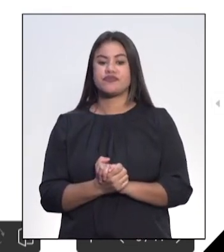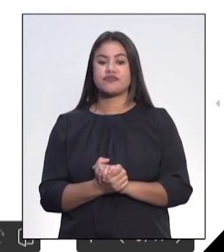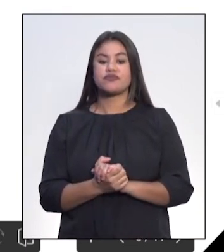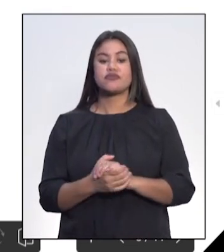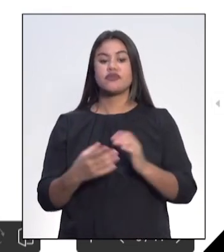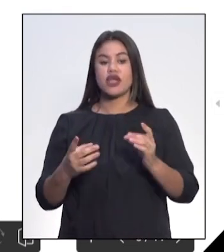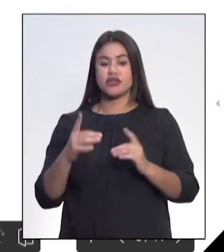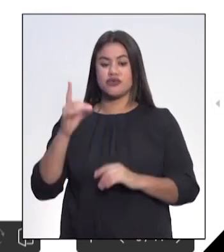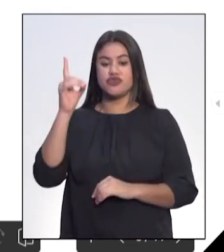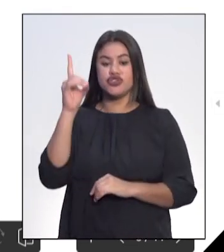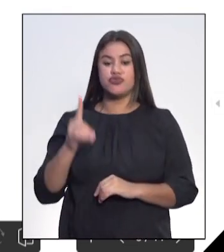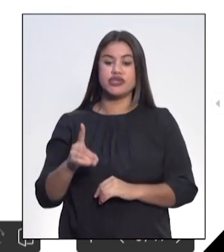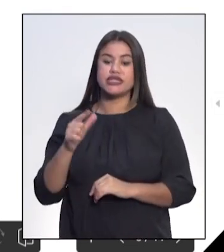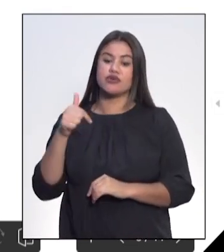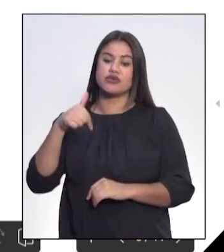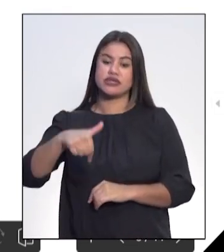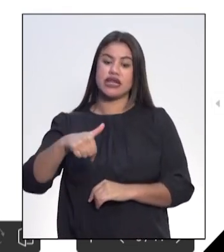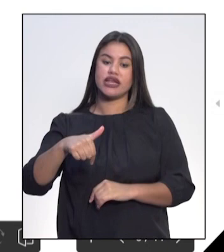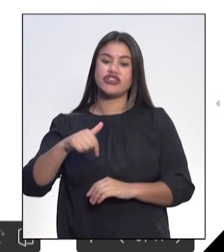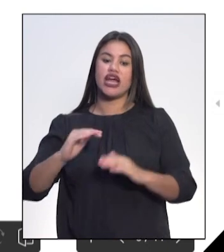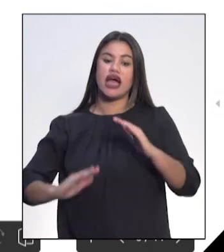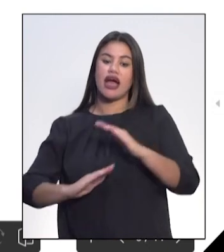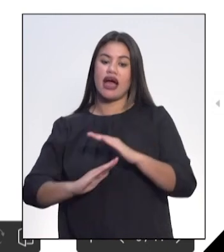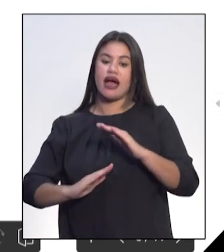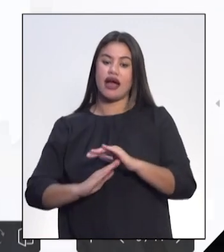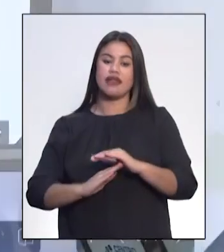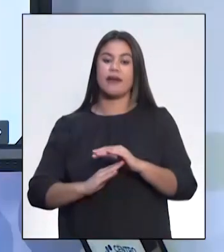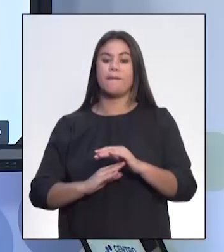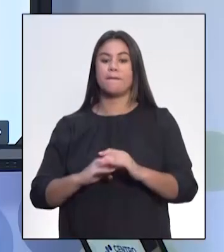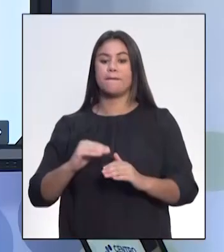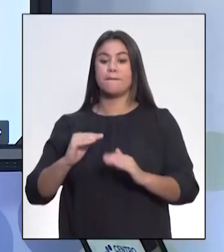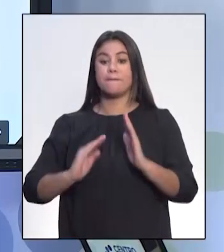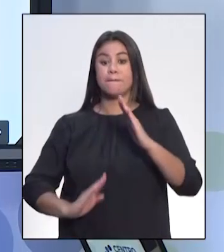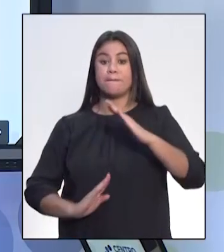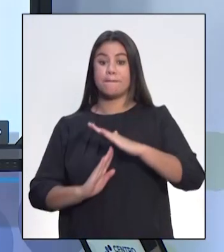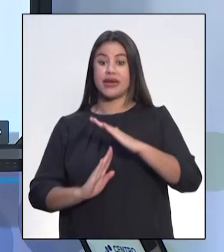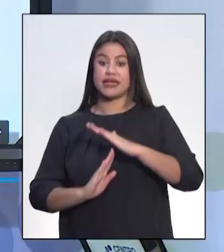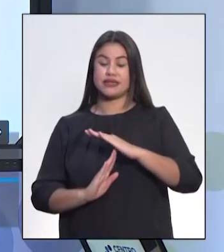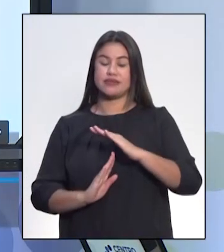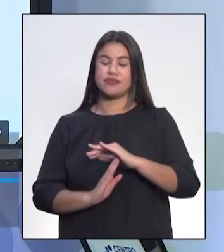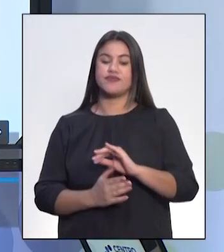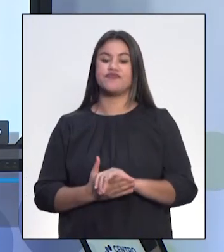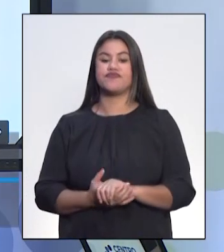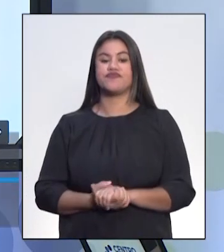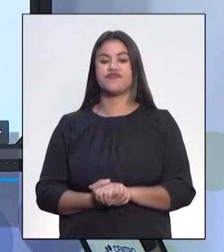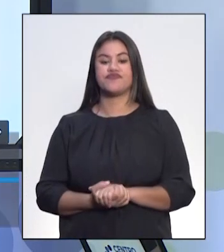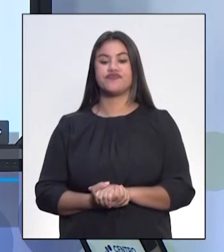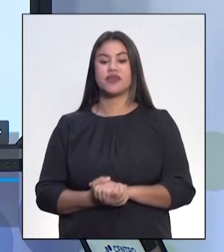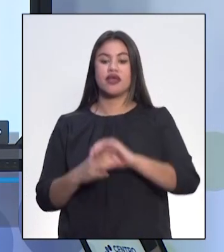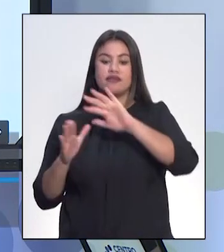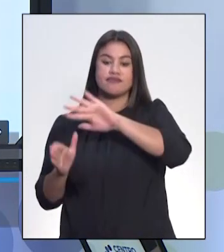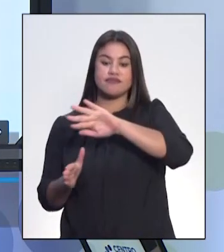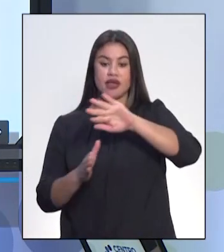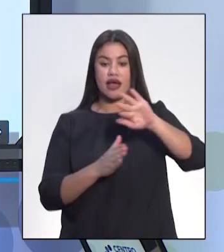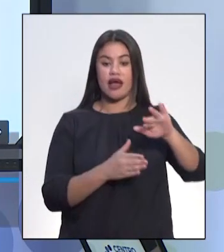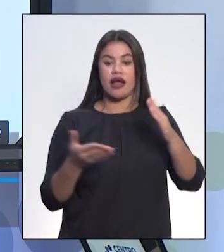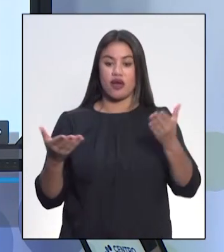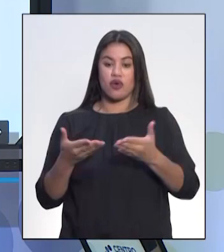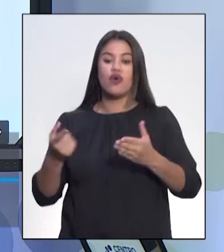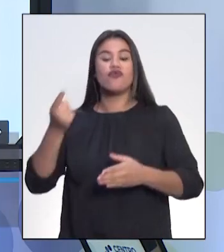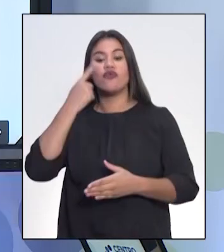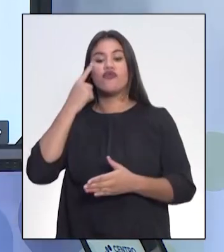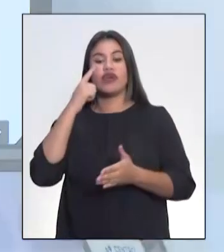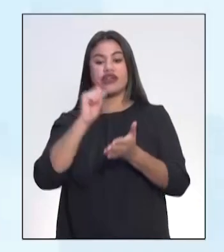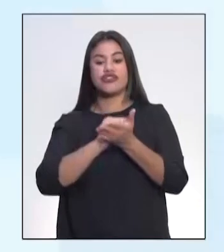a área vai ser máxima. Vamos para o item D? Então, por favor, item D na tela. Vamos lá.